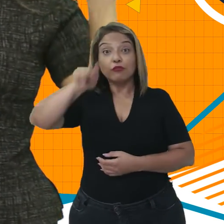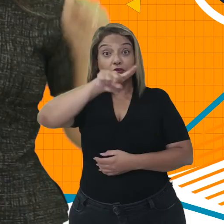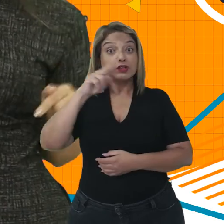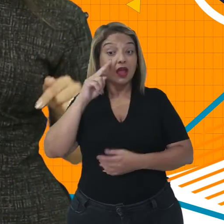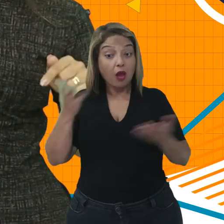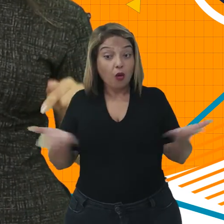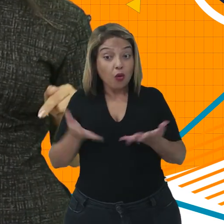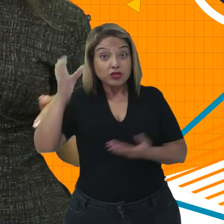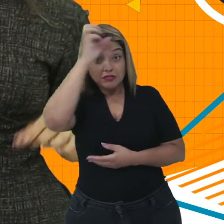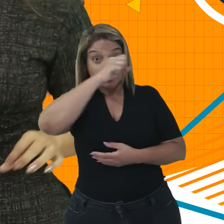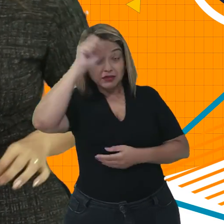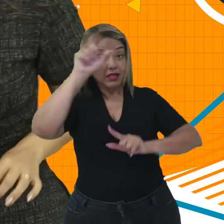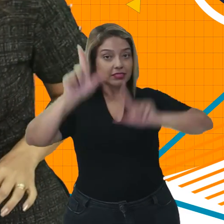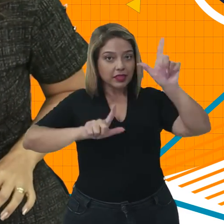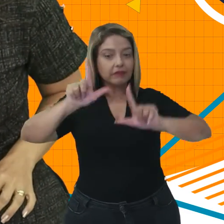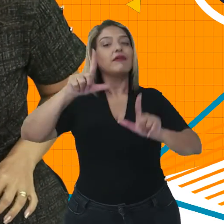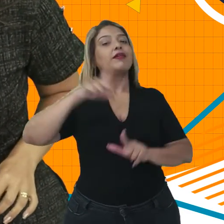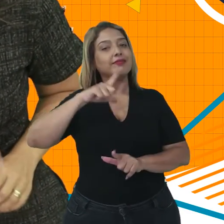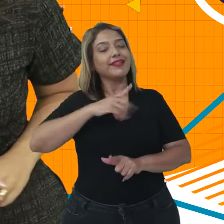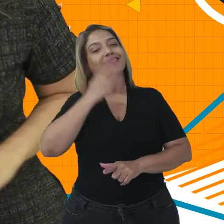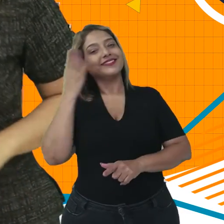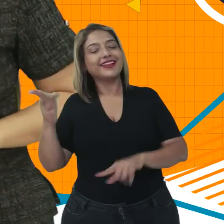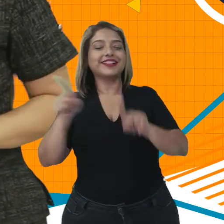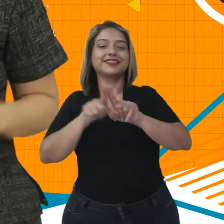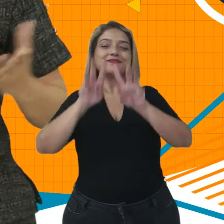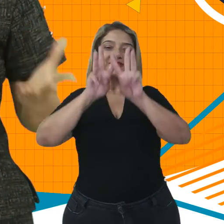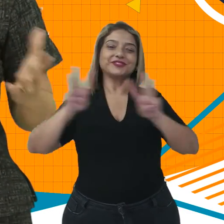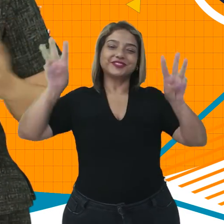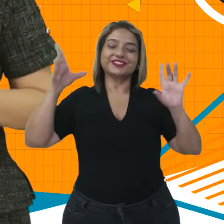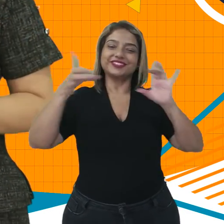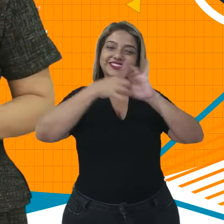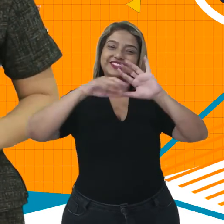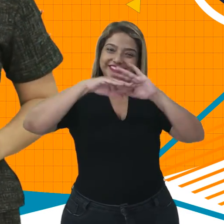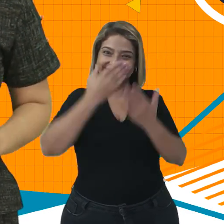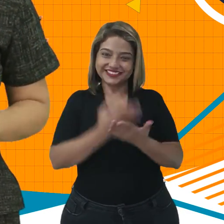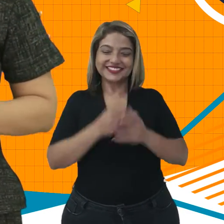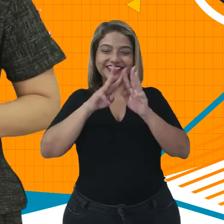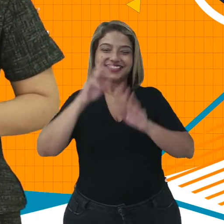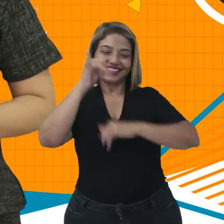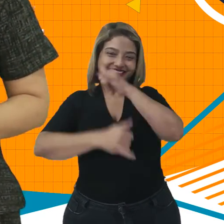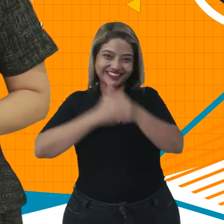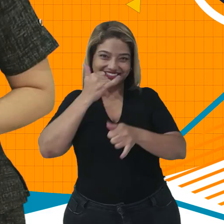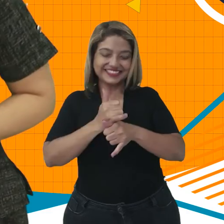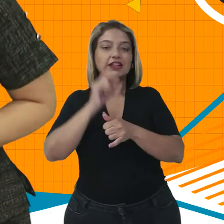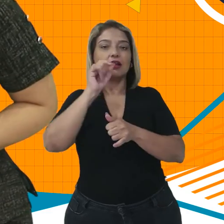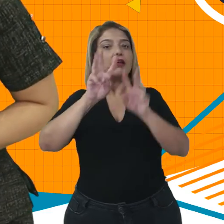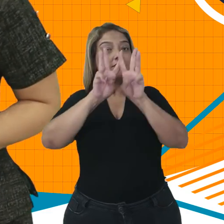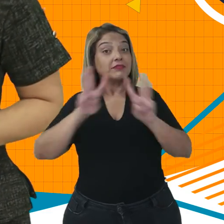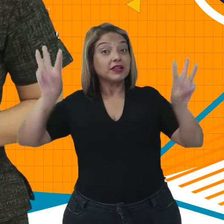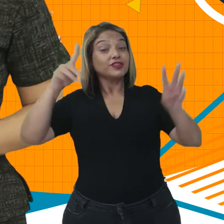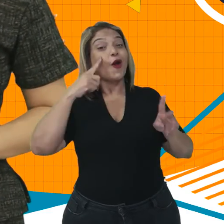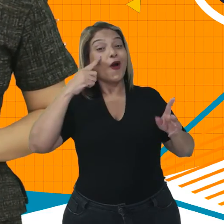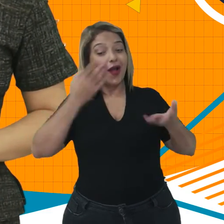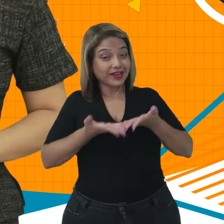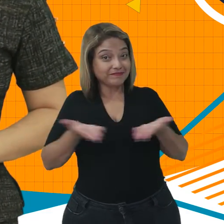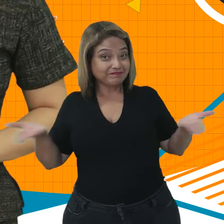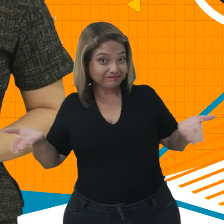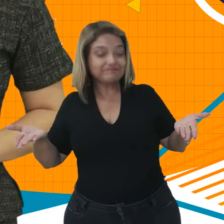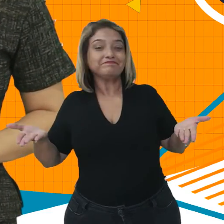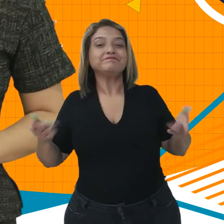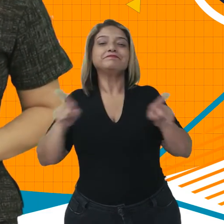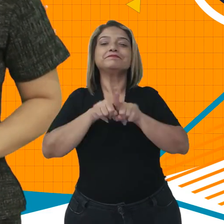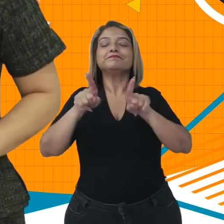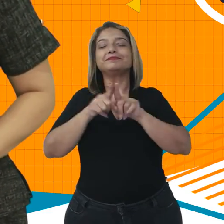você viu aqui na TV está disponível no portal Conexão Escola na internet. O endereço está aparecendo